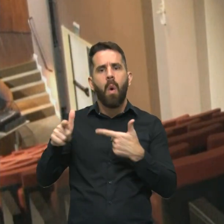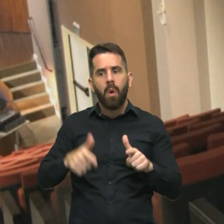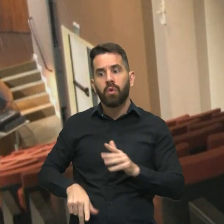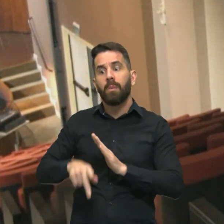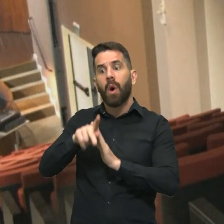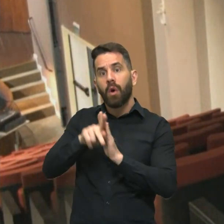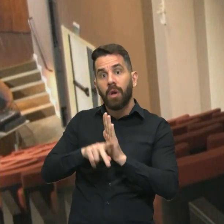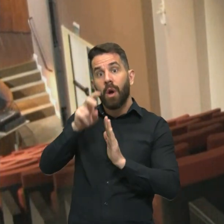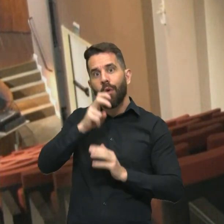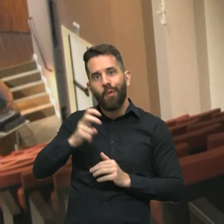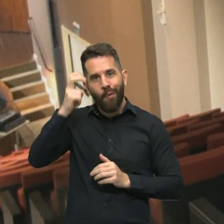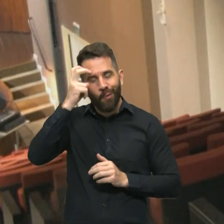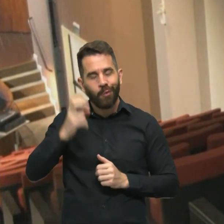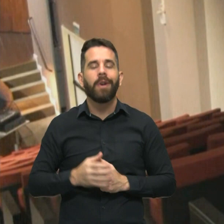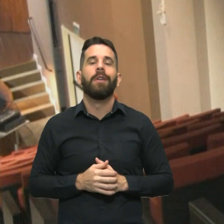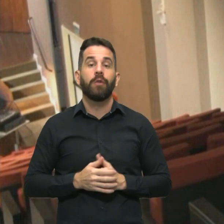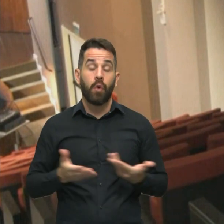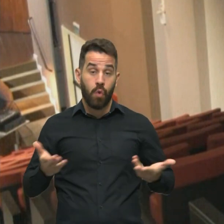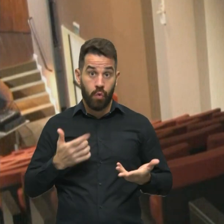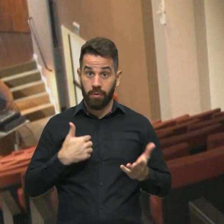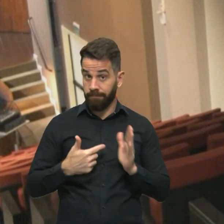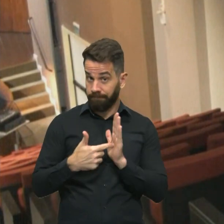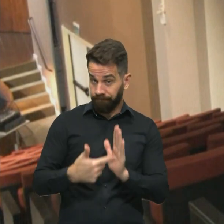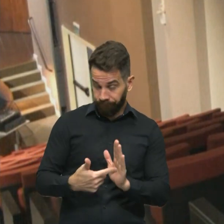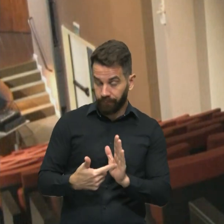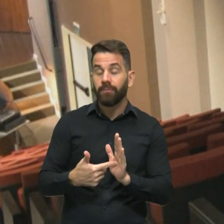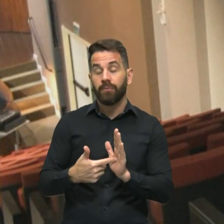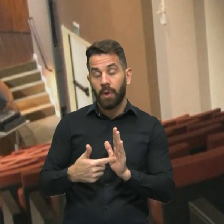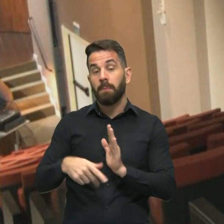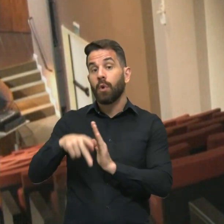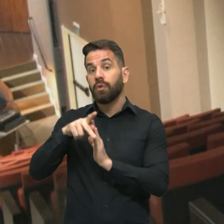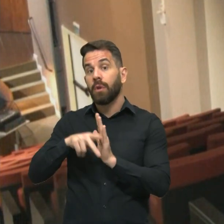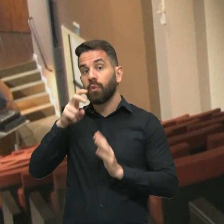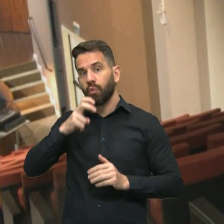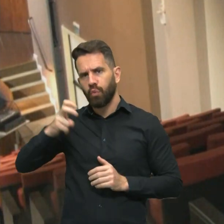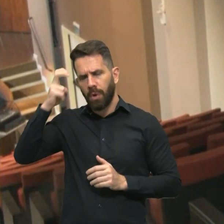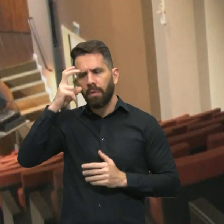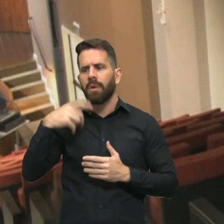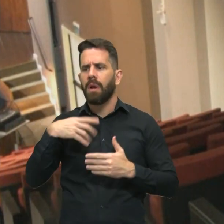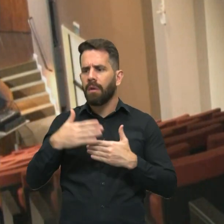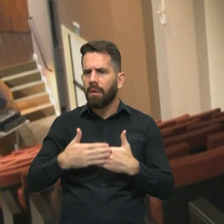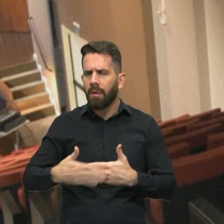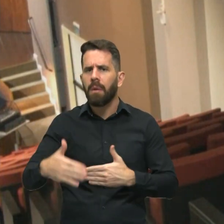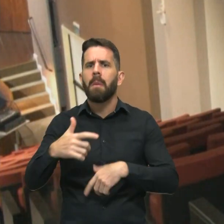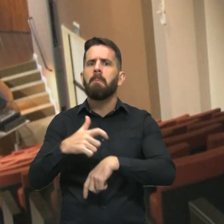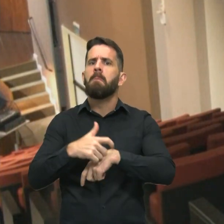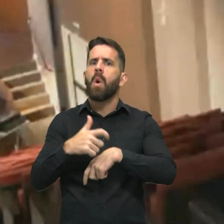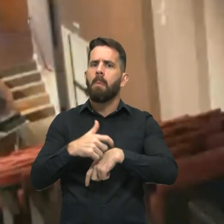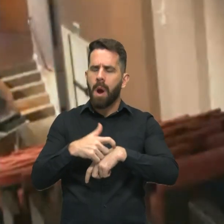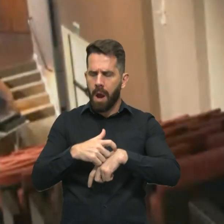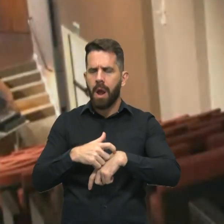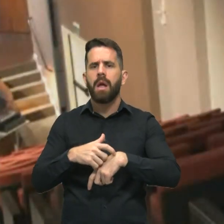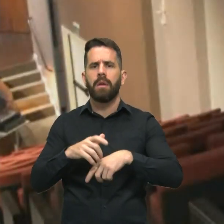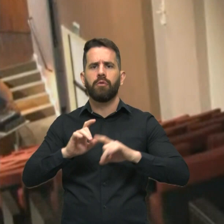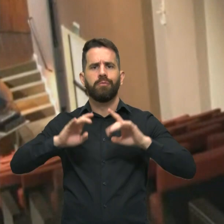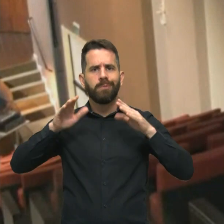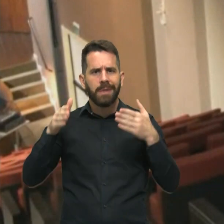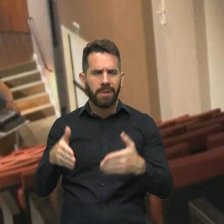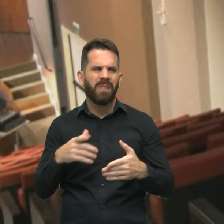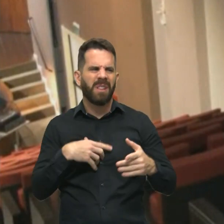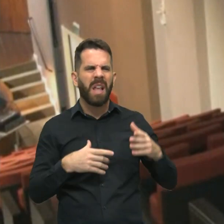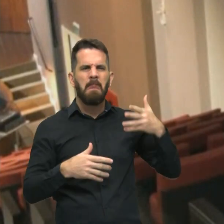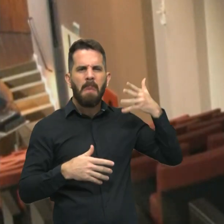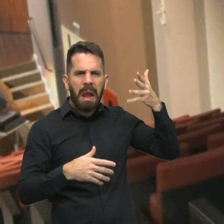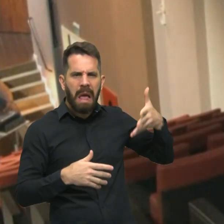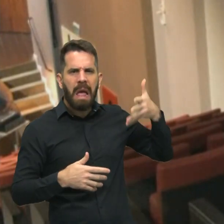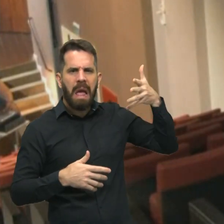né? E hoje a gente está aqui para falar de um deles, porque logo mais nessa programação extensa, como você mesmo falou, de palestras,